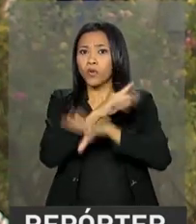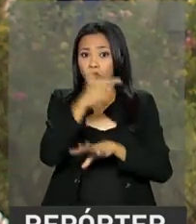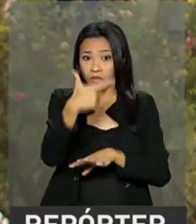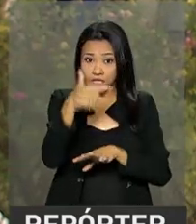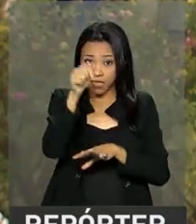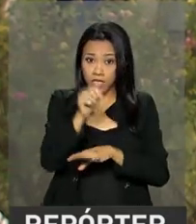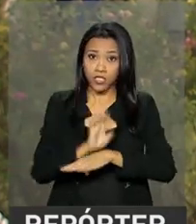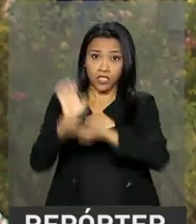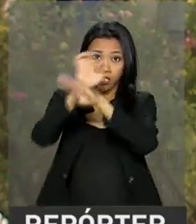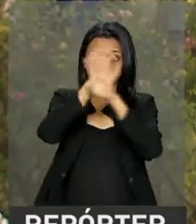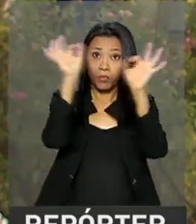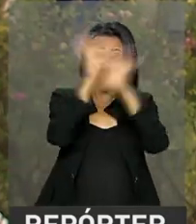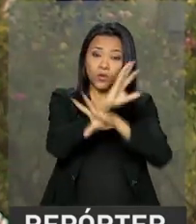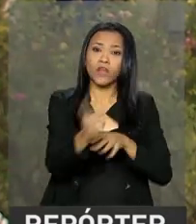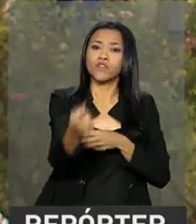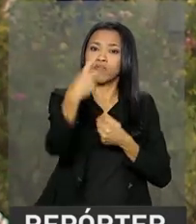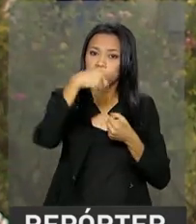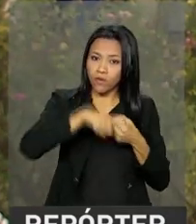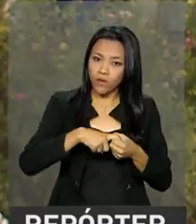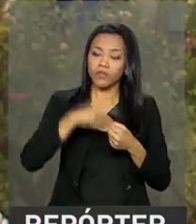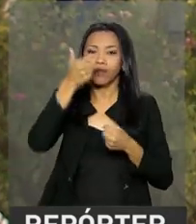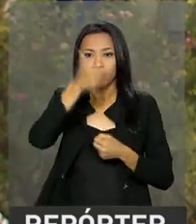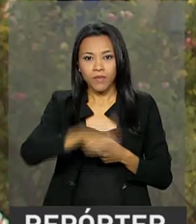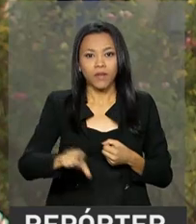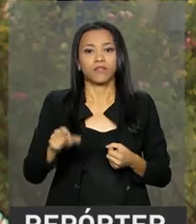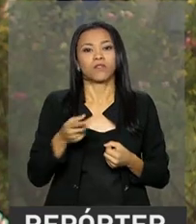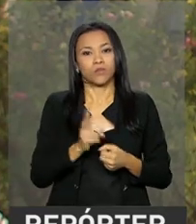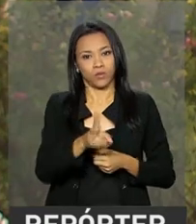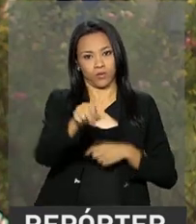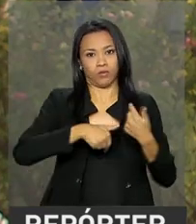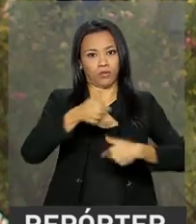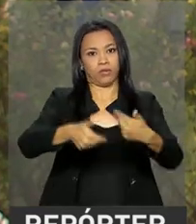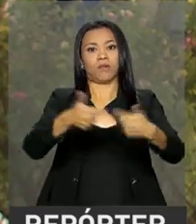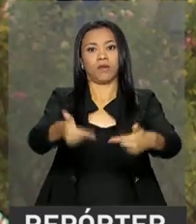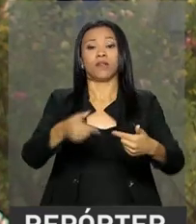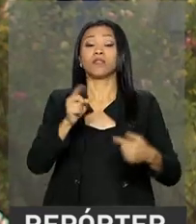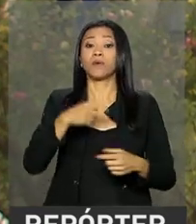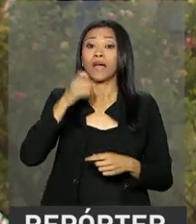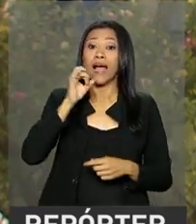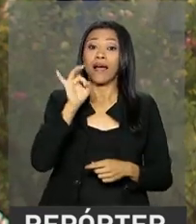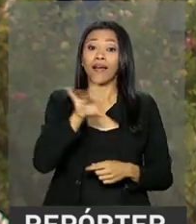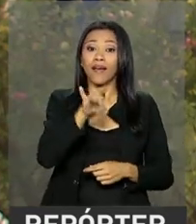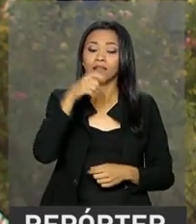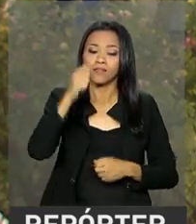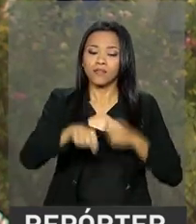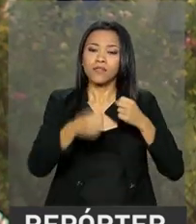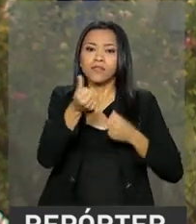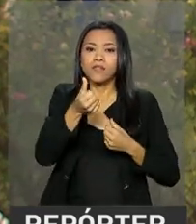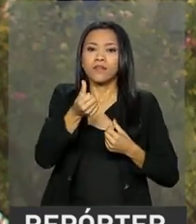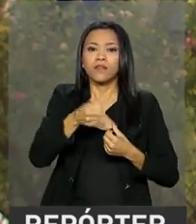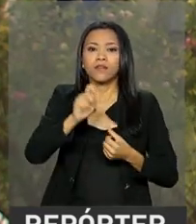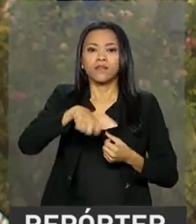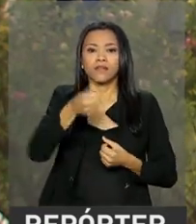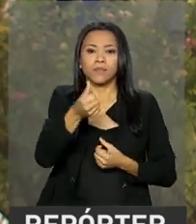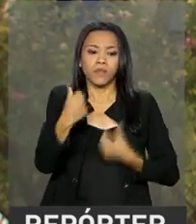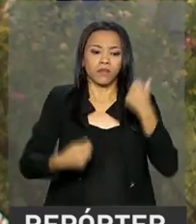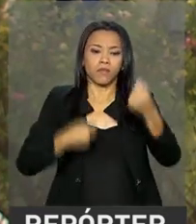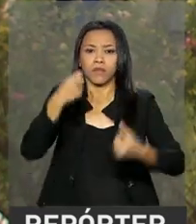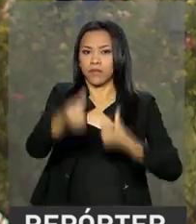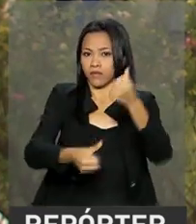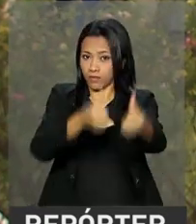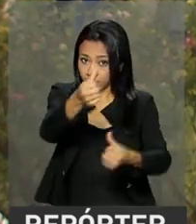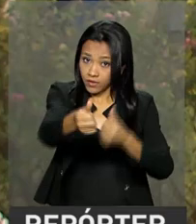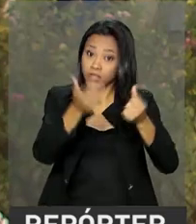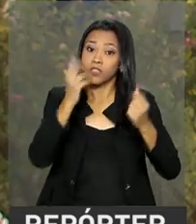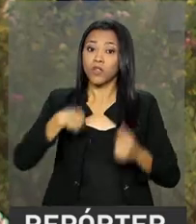gente volta paraa primeira, eh ampliando essa ação. Lembrando que a cada se meses a gente faz o monitoramento das ações nos